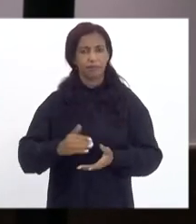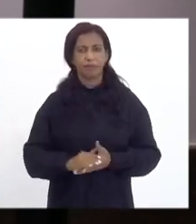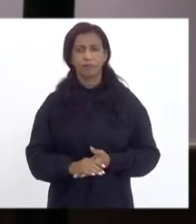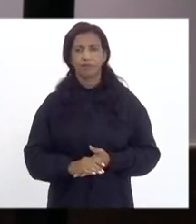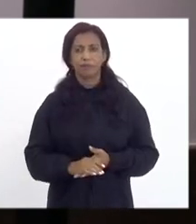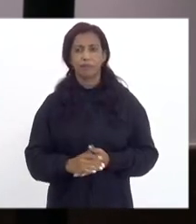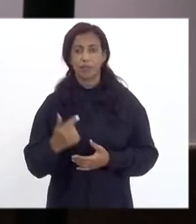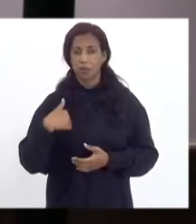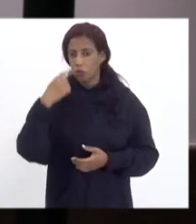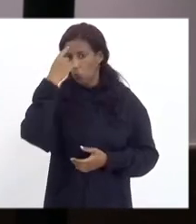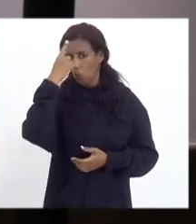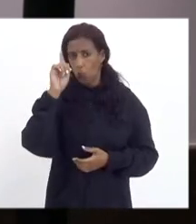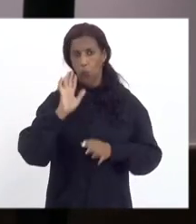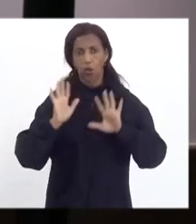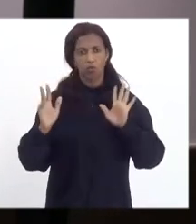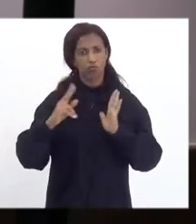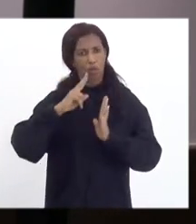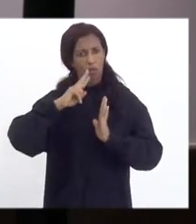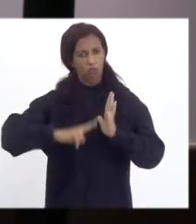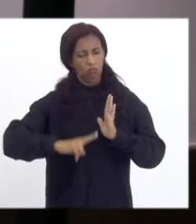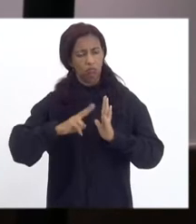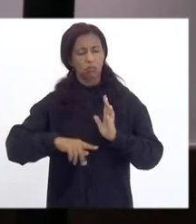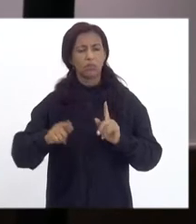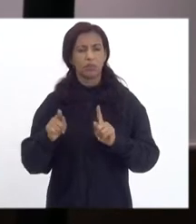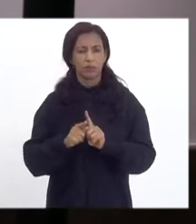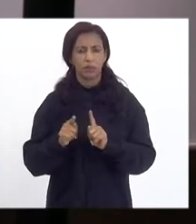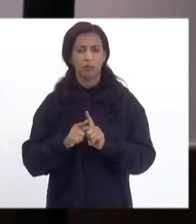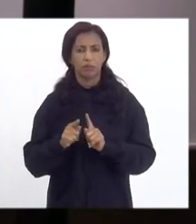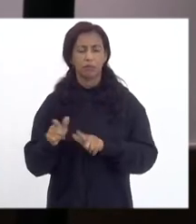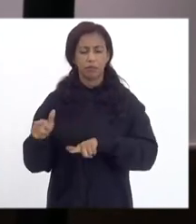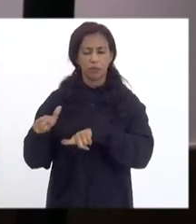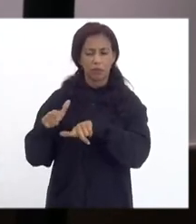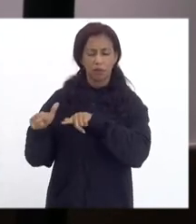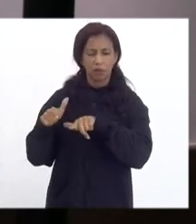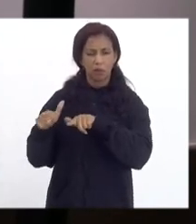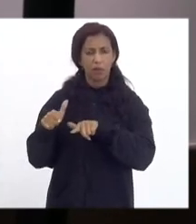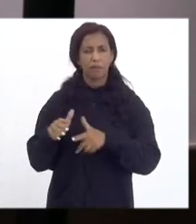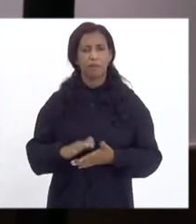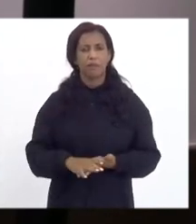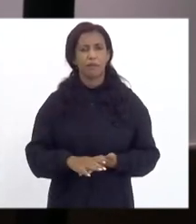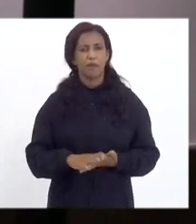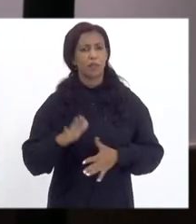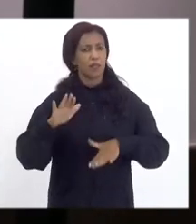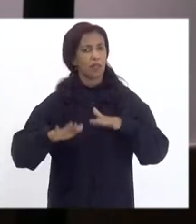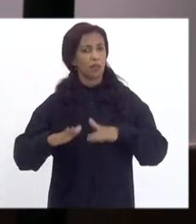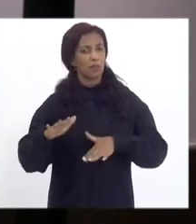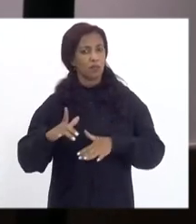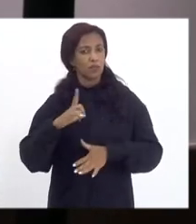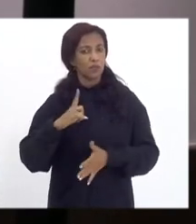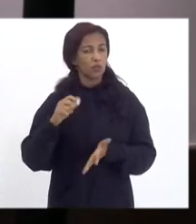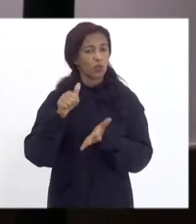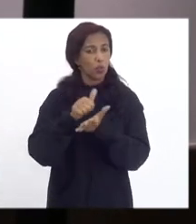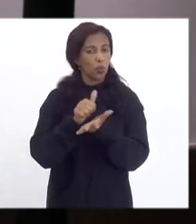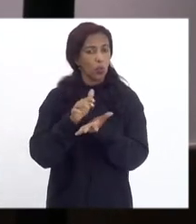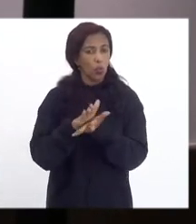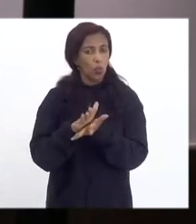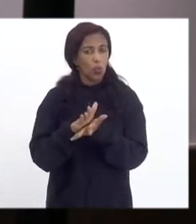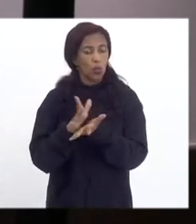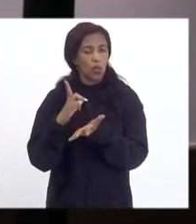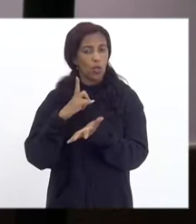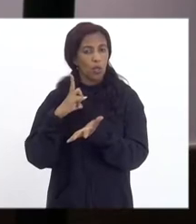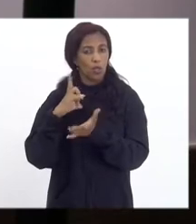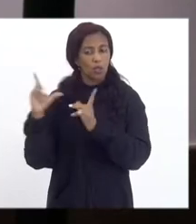eu não estou inventando isso, eu também já li em alguns trabalhos sobre isso, talvez seja esse efeito que esteja fazendo